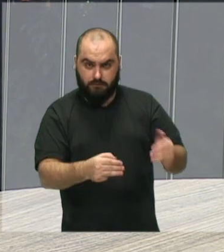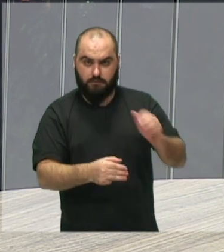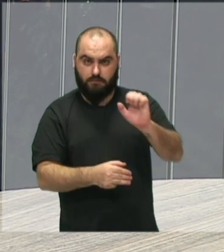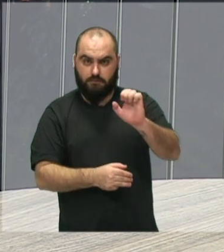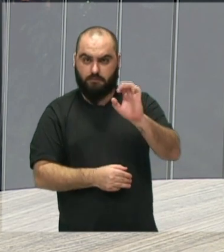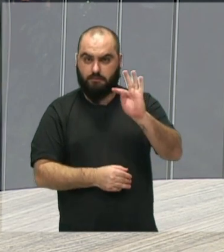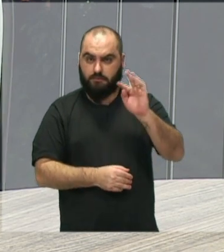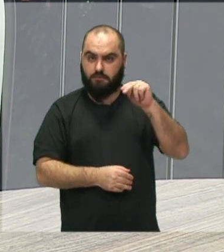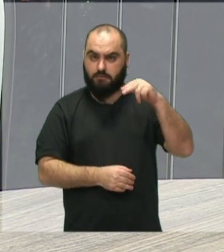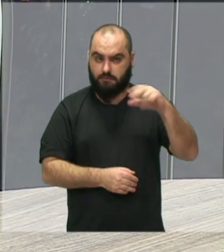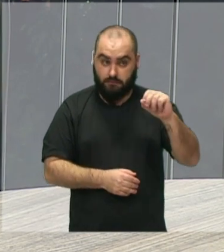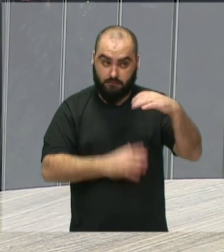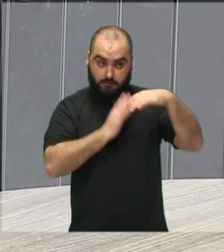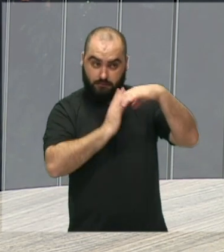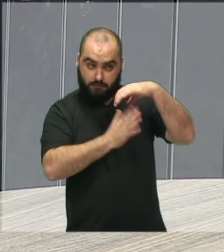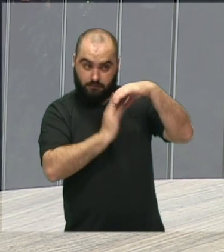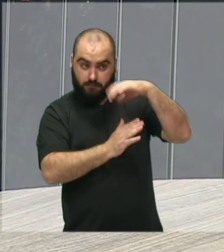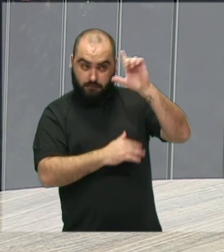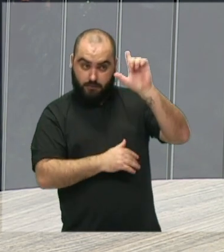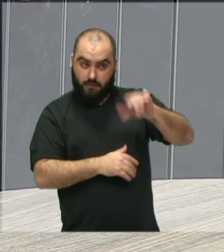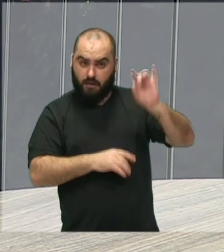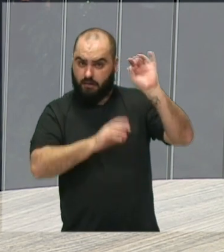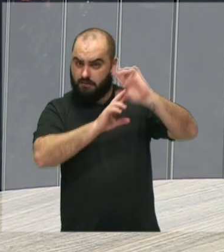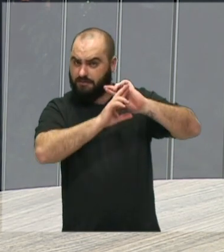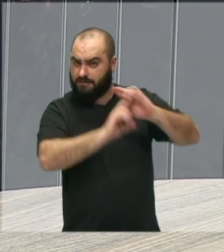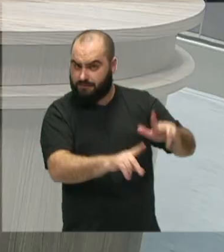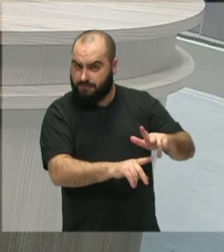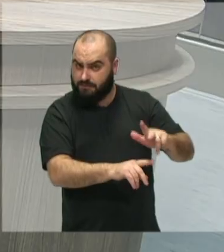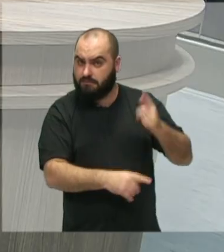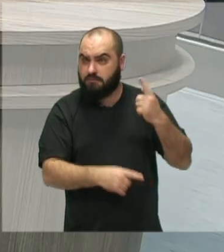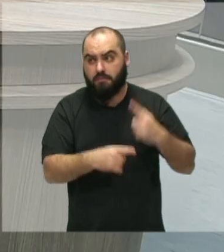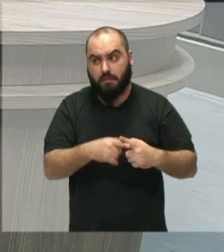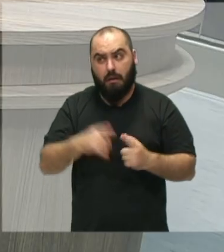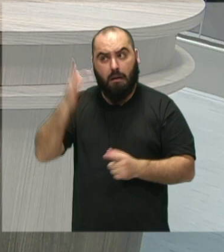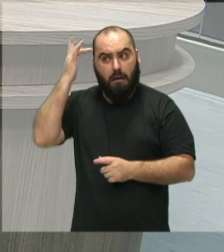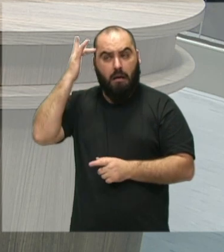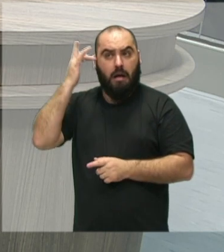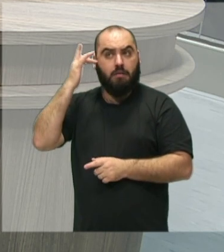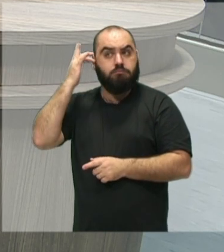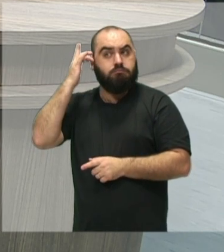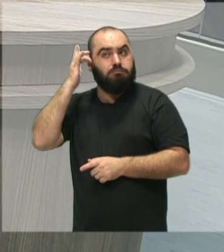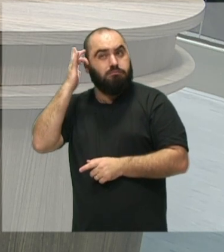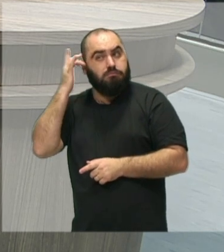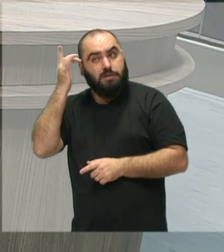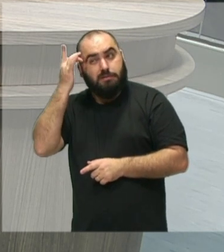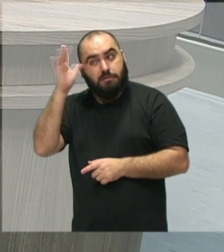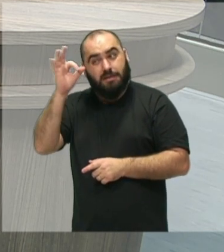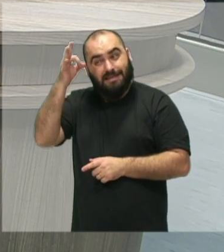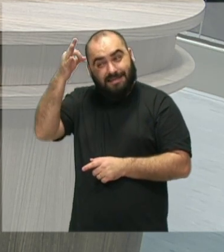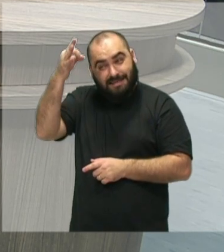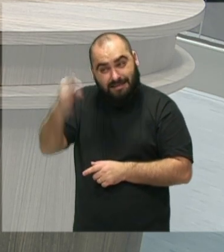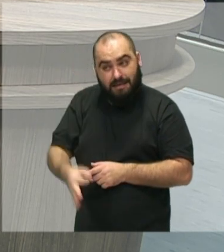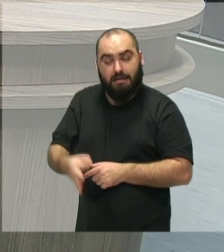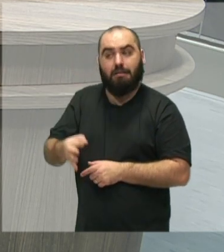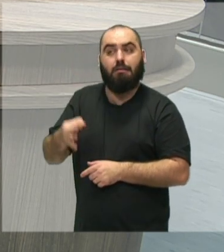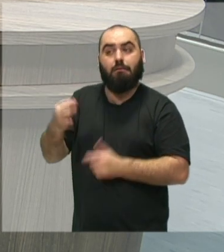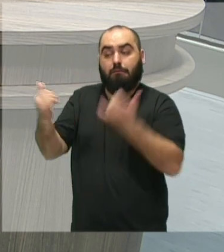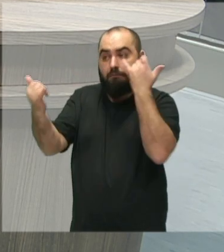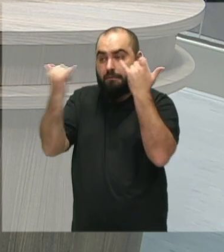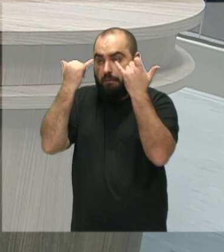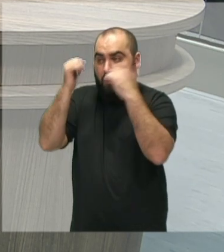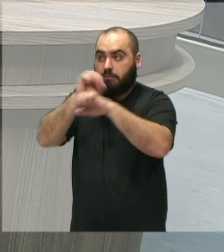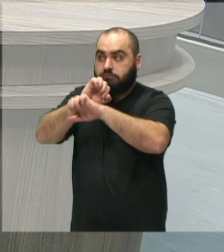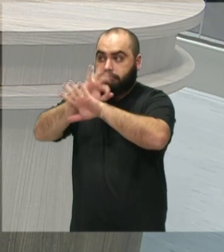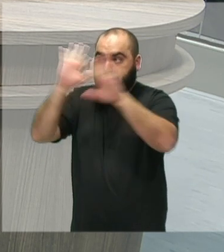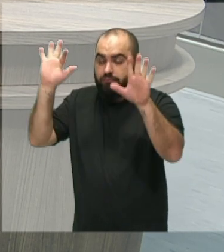ali da Itaipava, ele é diferenciado, né? Porque eu acho que em Santana, eu não sei, não tenho certeza dessa informação,